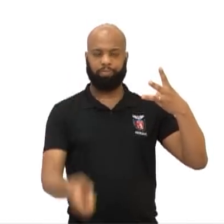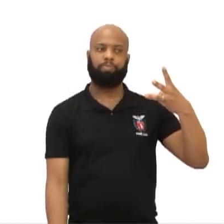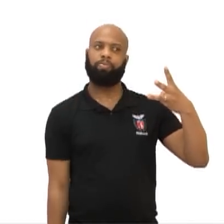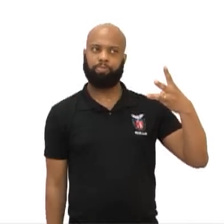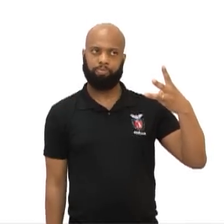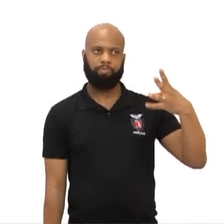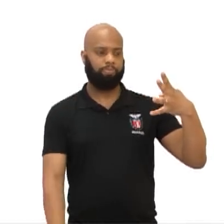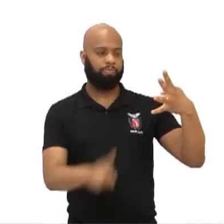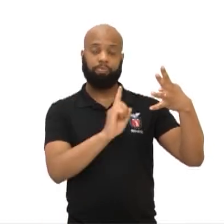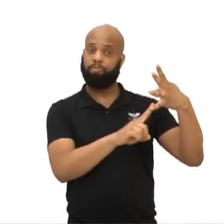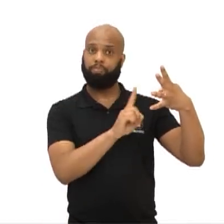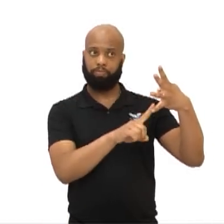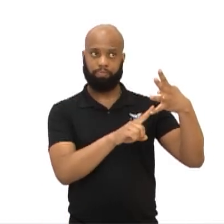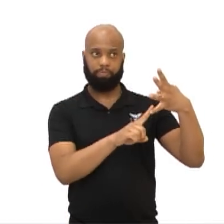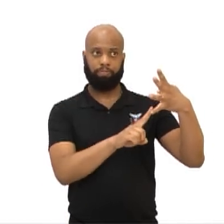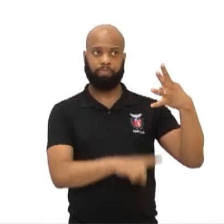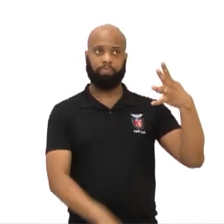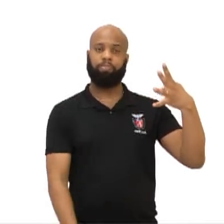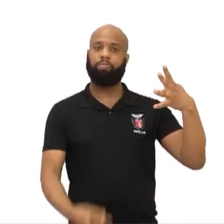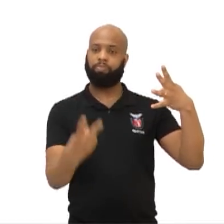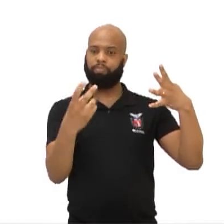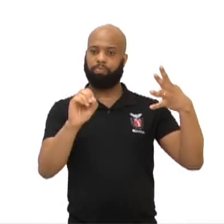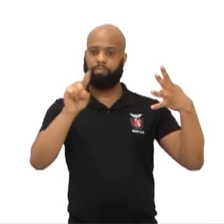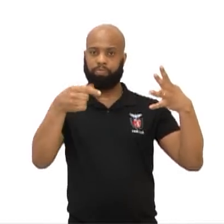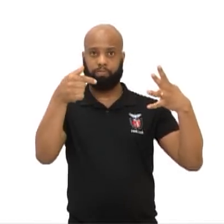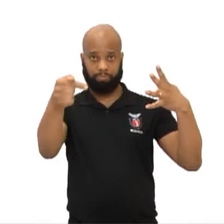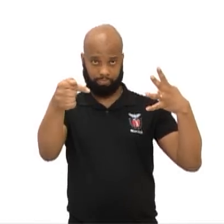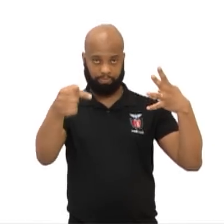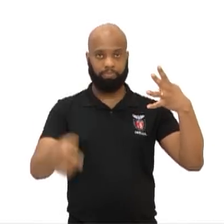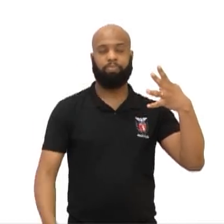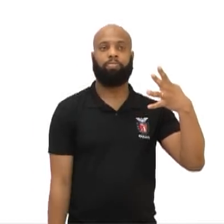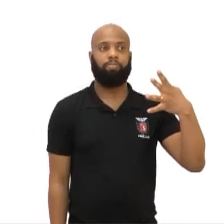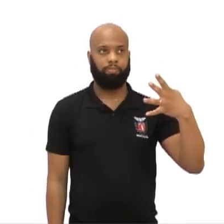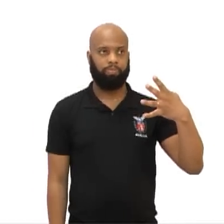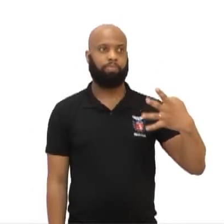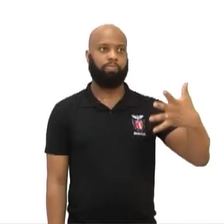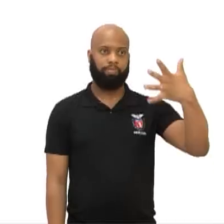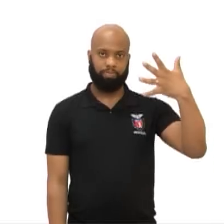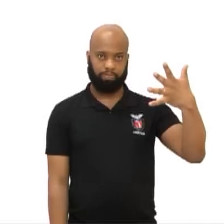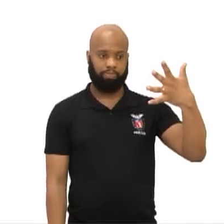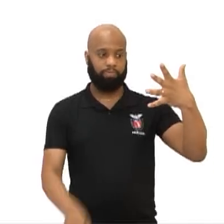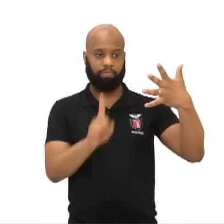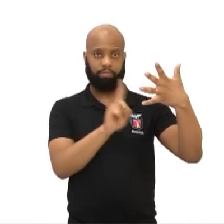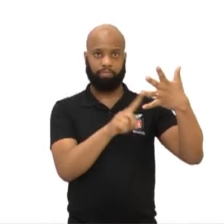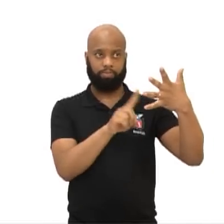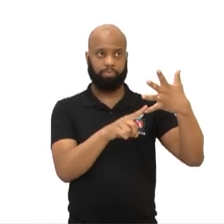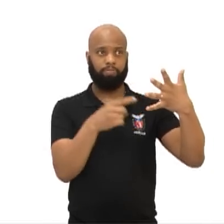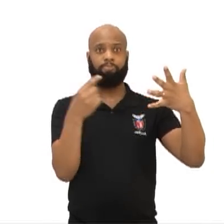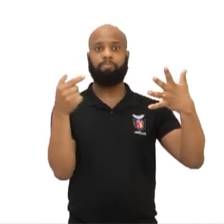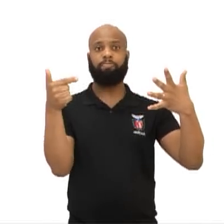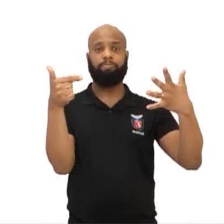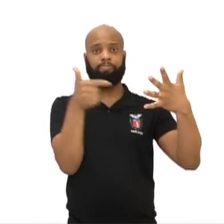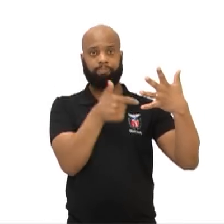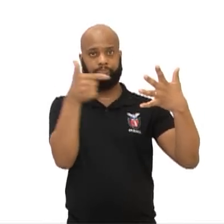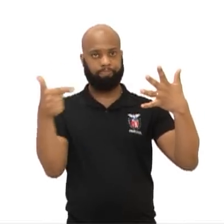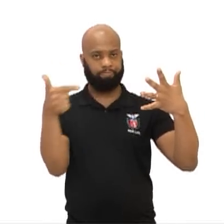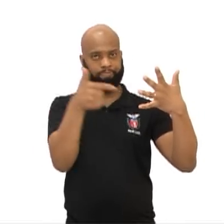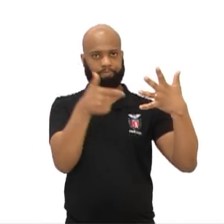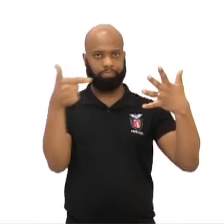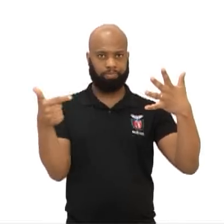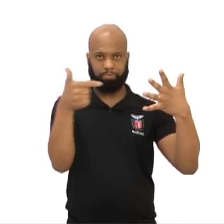C, 20 centímetros. Alternativa D, 20,7 centímetros. Alternativa